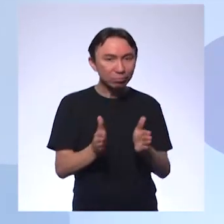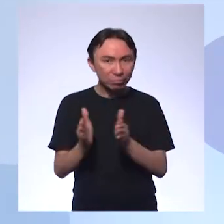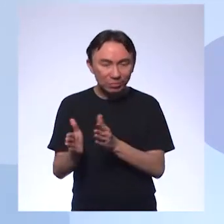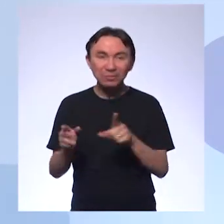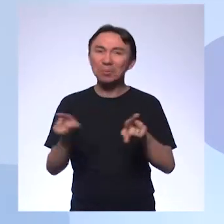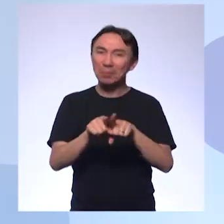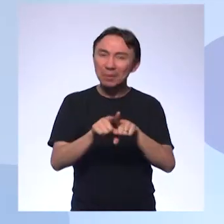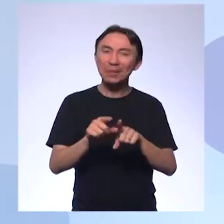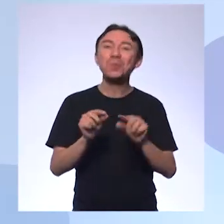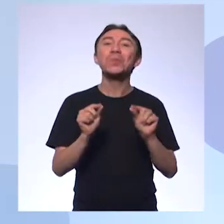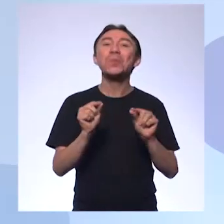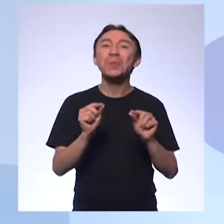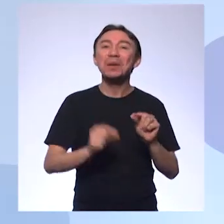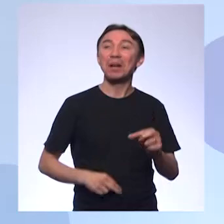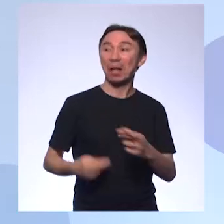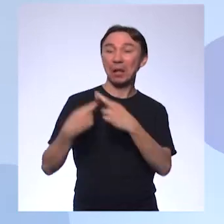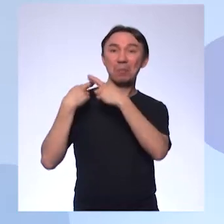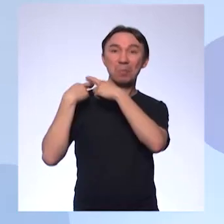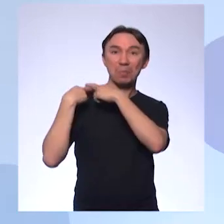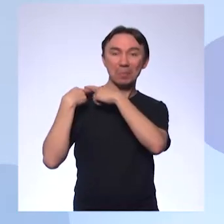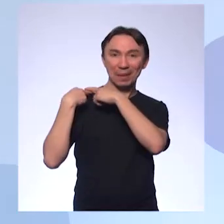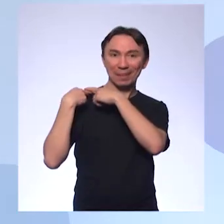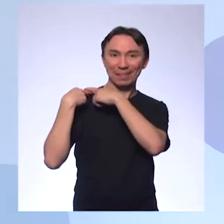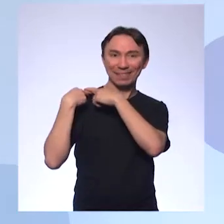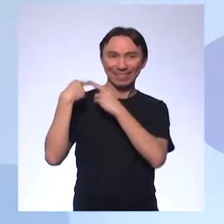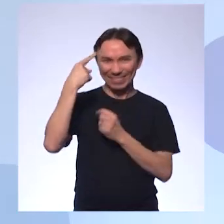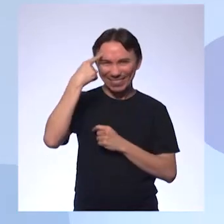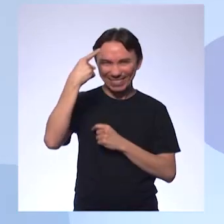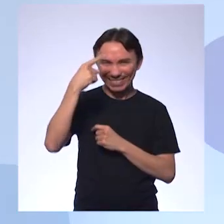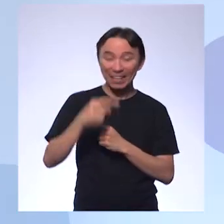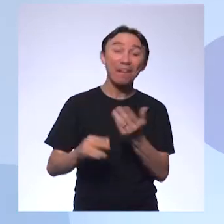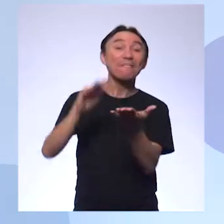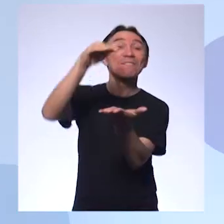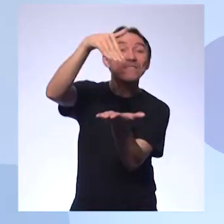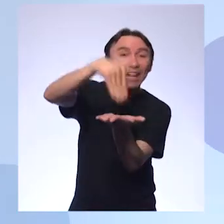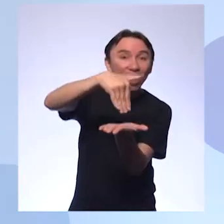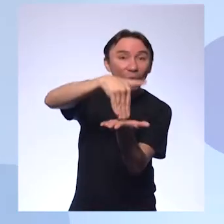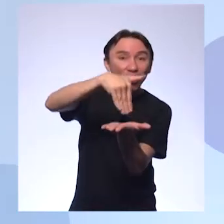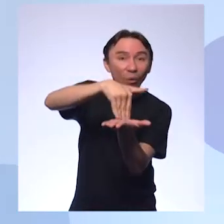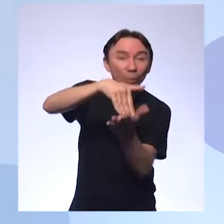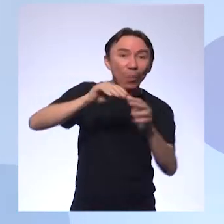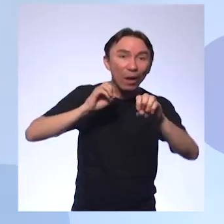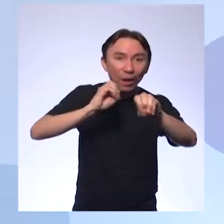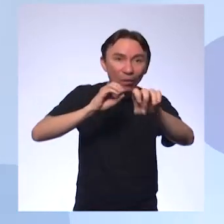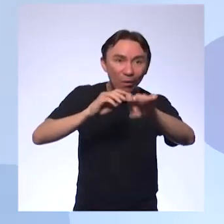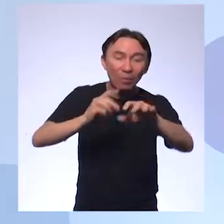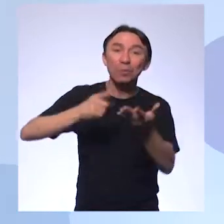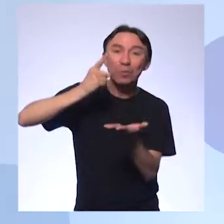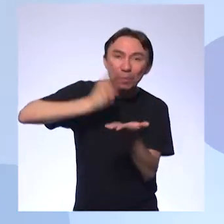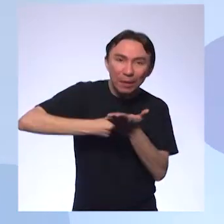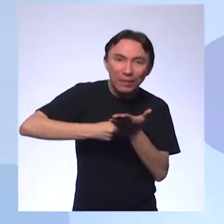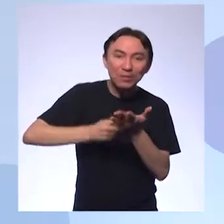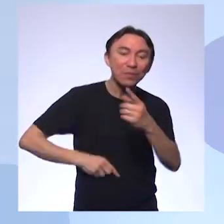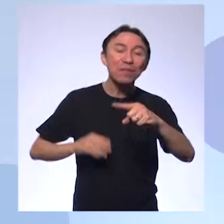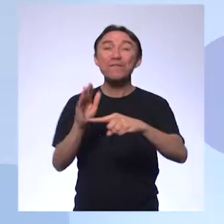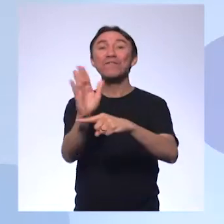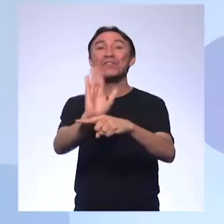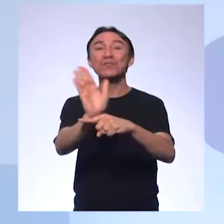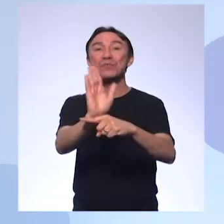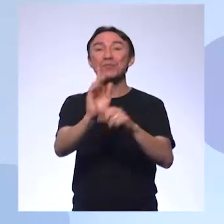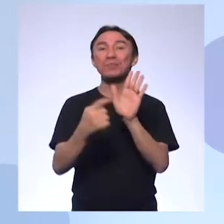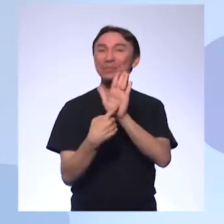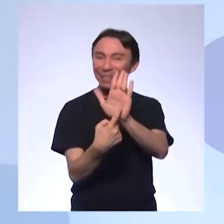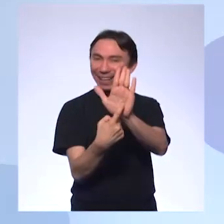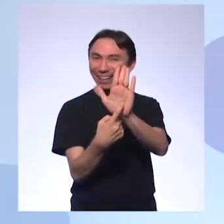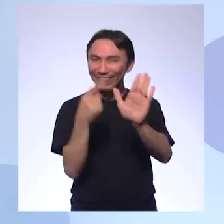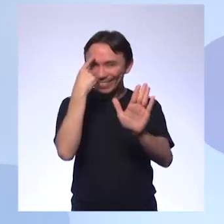da aula, né, eu fiquei de passar um vídeo para vocês, porque eu me lembro que no começo da aula, a nossa mensagem